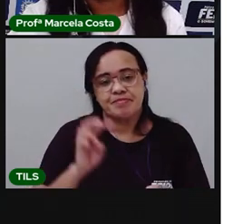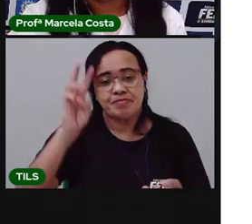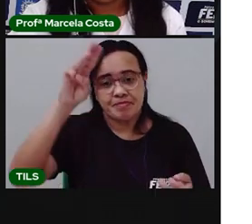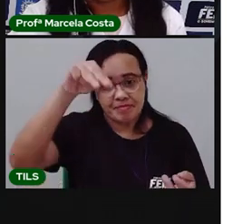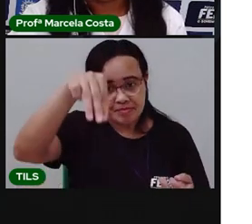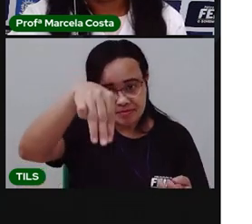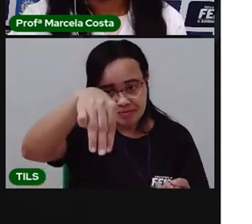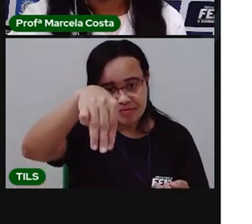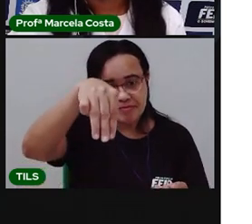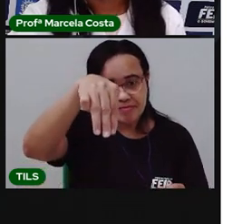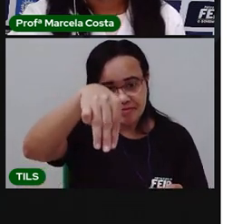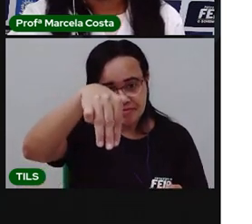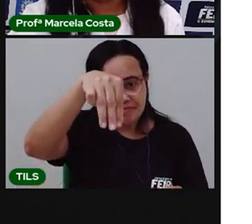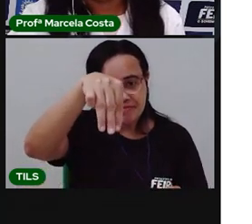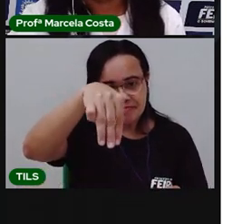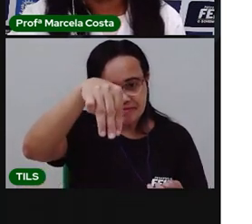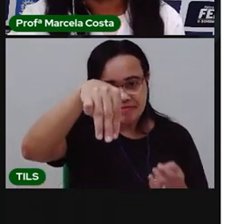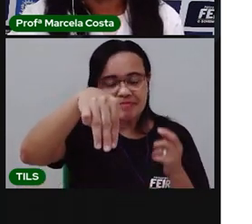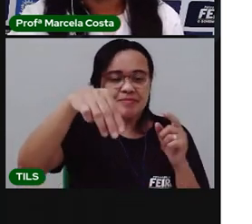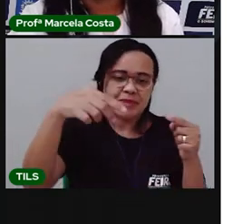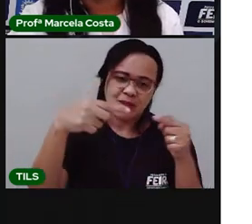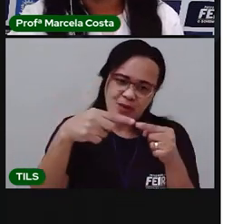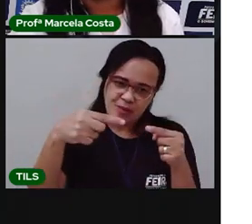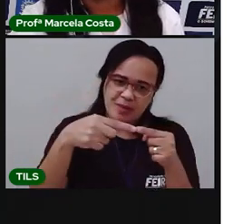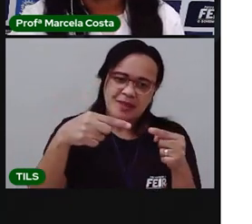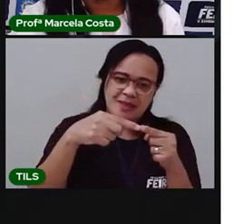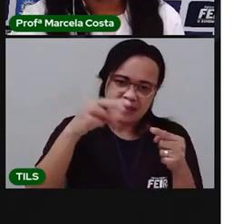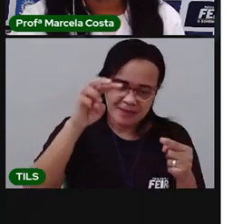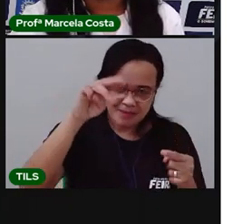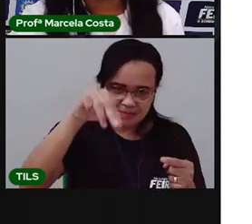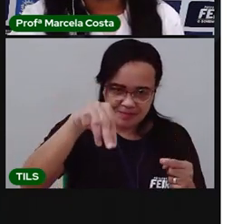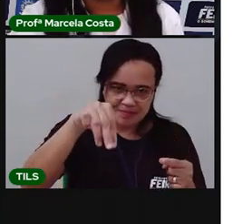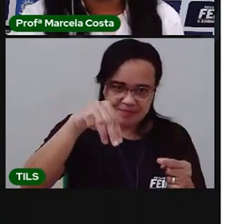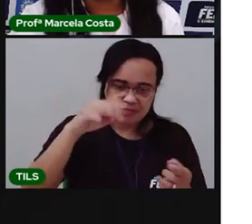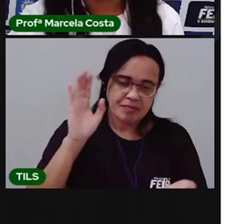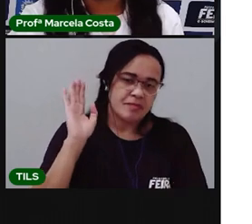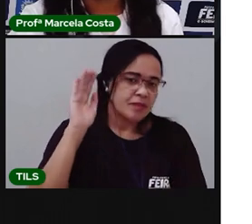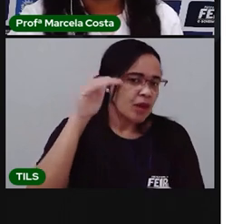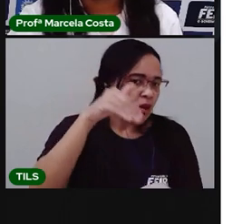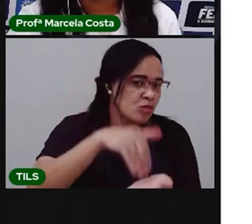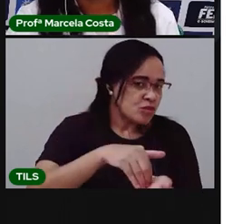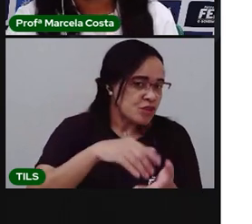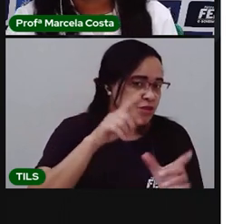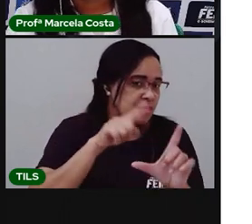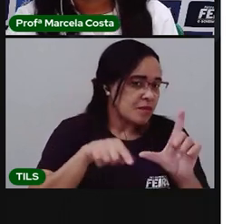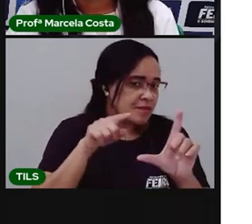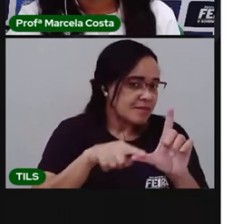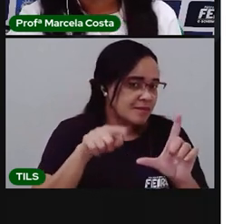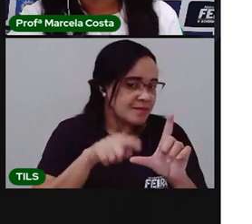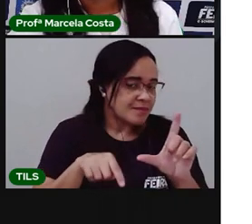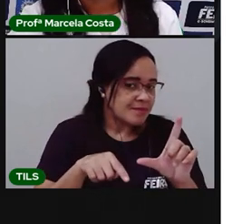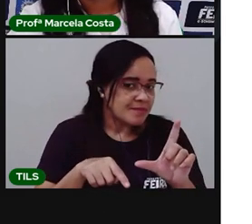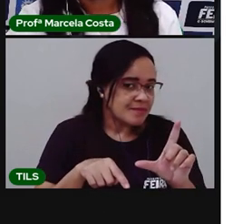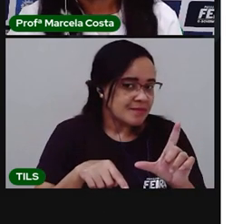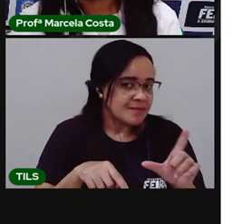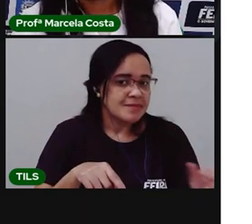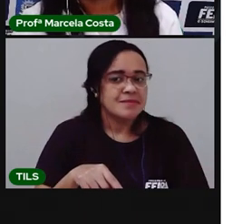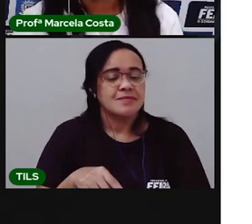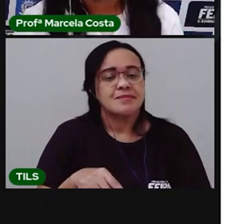Letra M, né? O som do M que a gente escuta. E qual é a última?